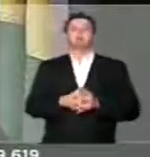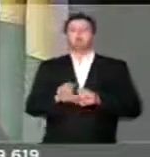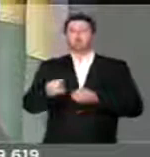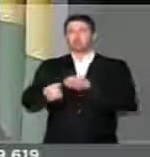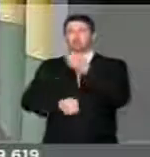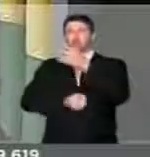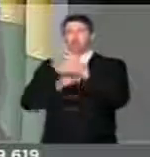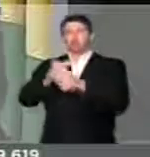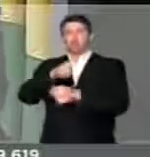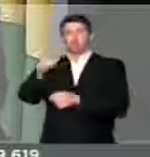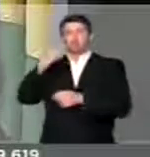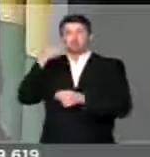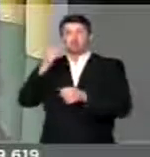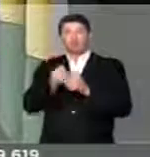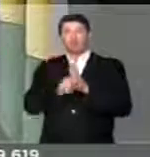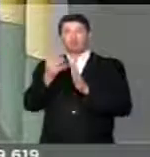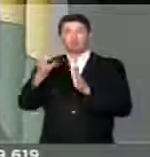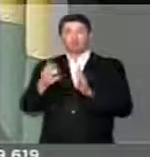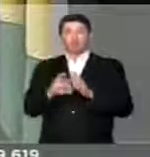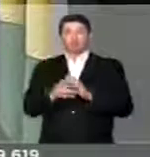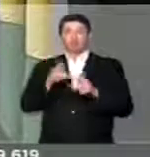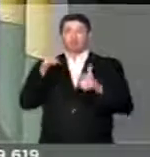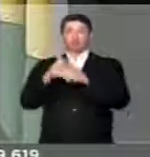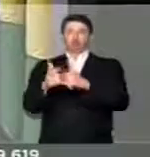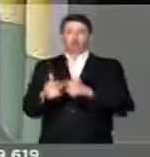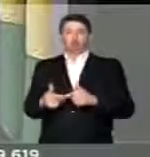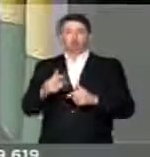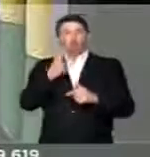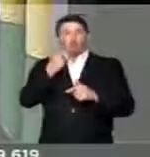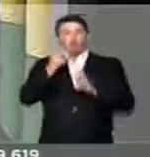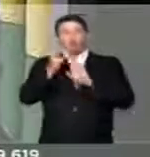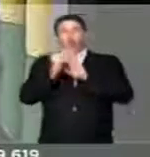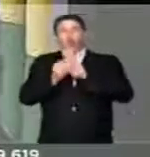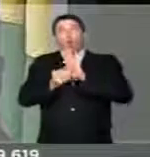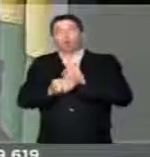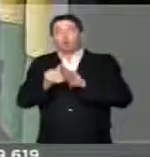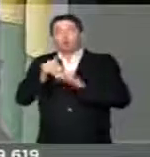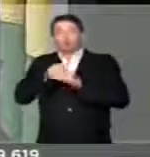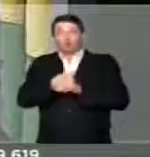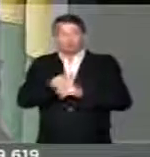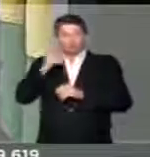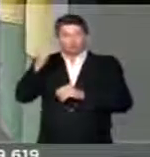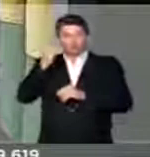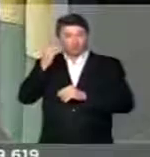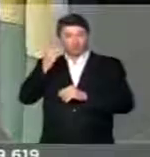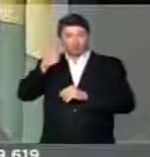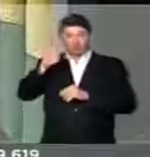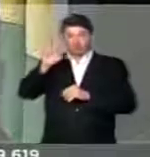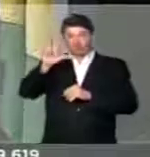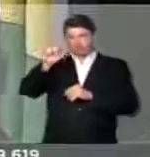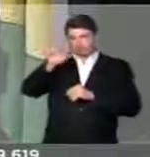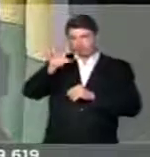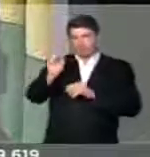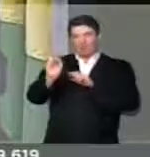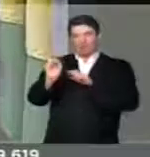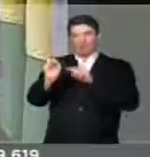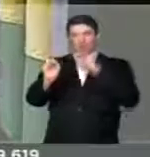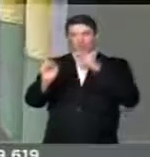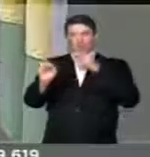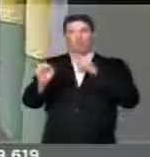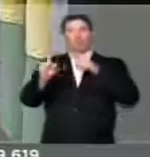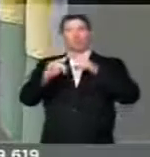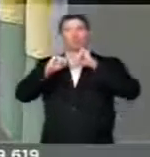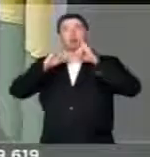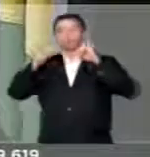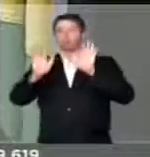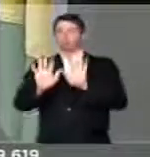discursos. Chegou ao absurdo, e eu não vou entrar no mérito do voto do deputado Bolsonaro, da forma como ele